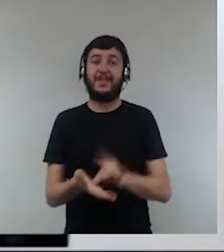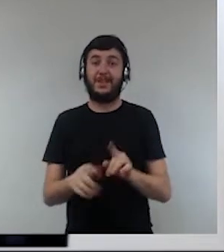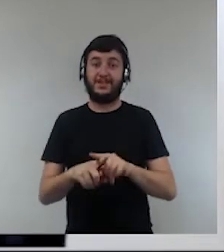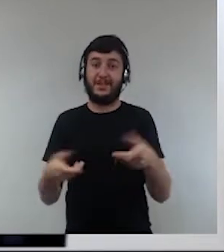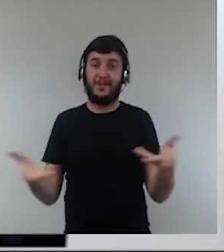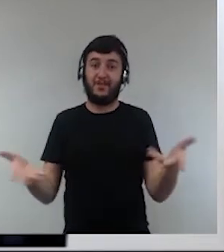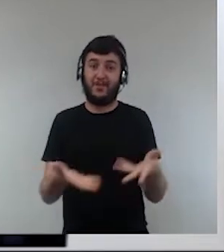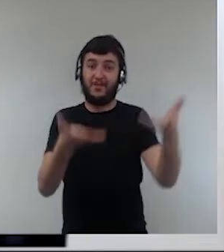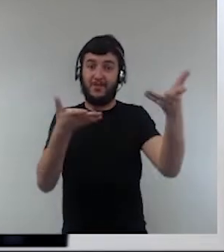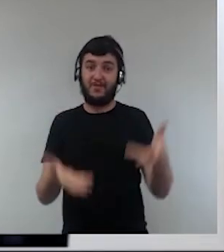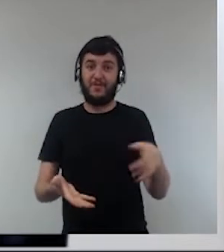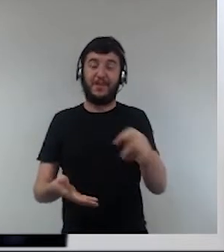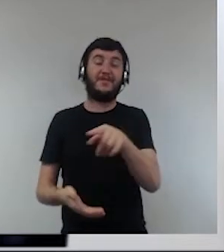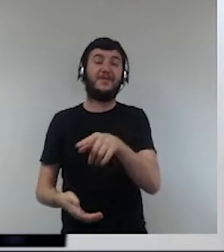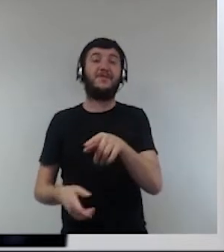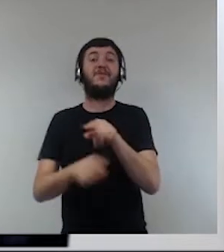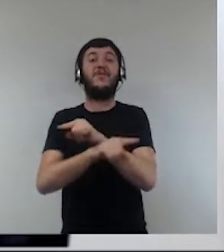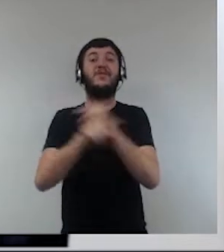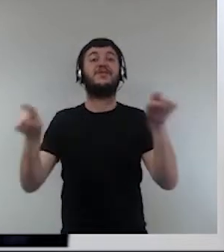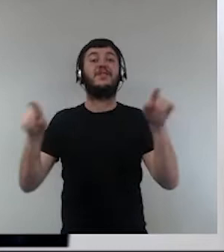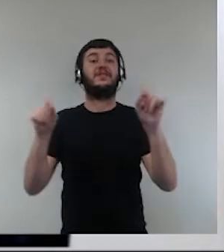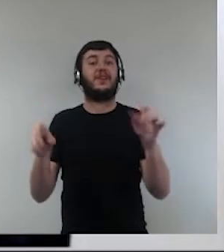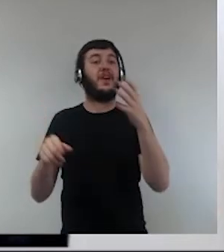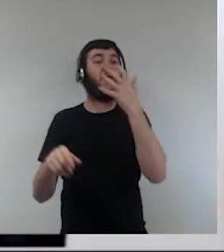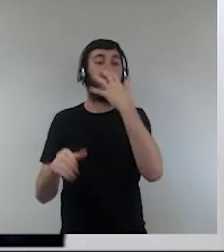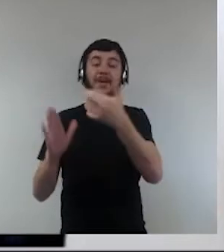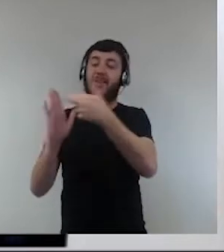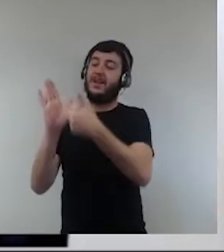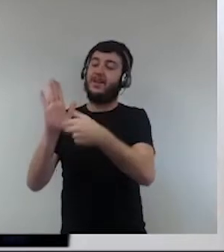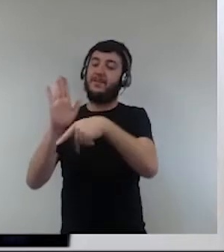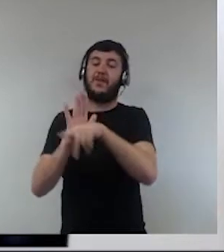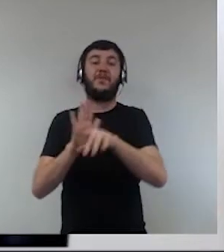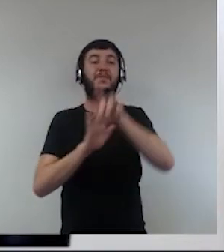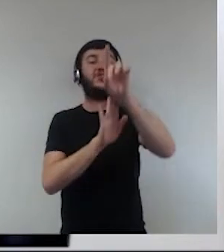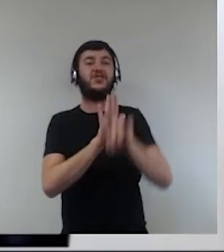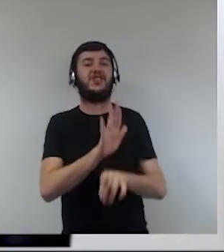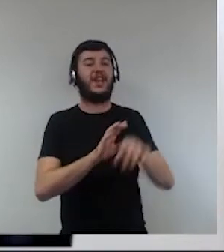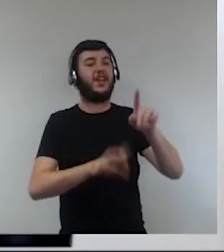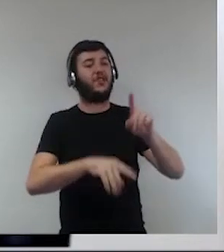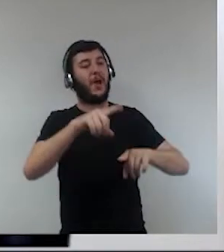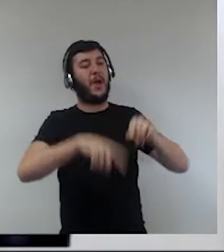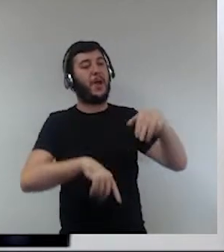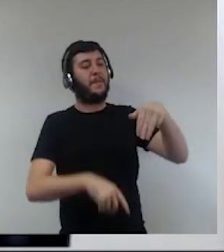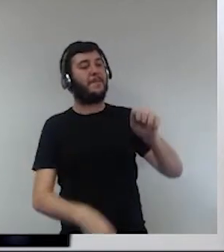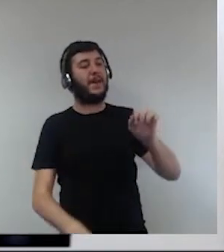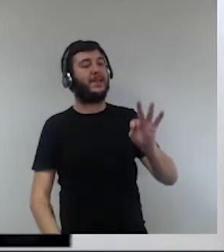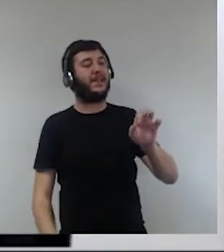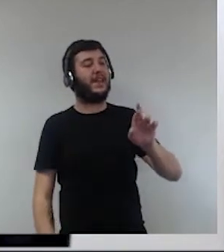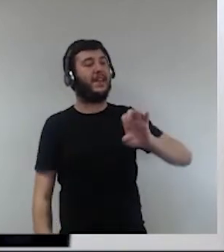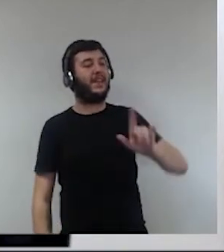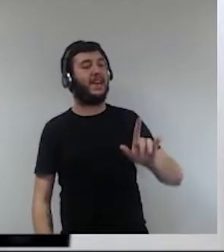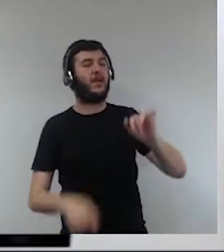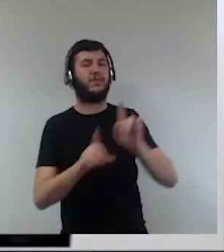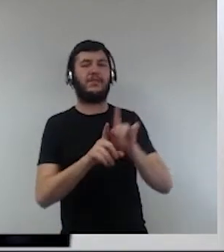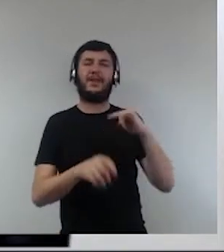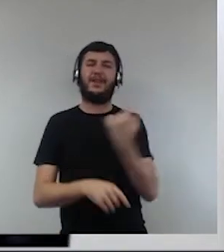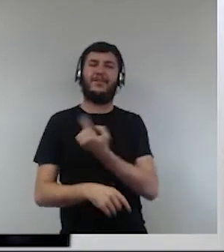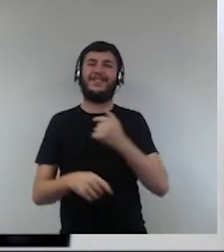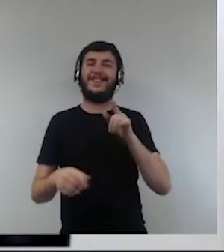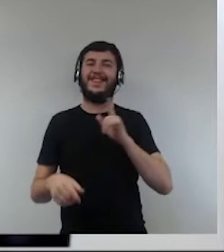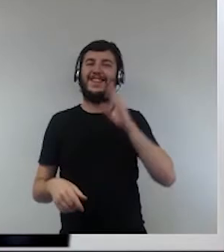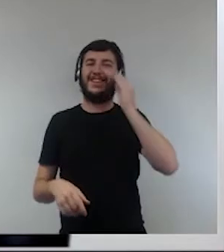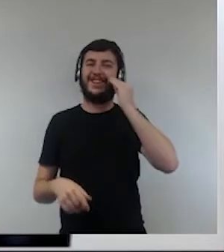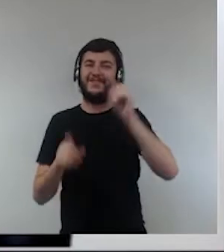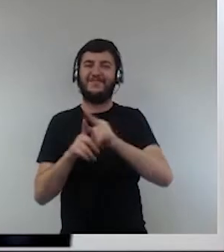olharmos um pouco para as normas que integram o direito material, tentando aqui fazer uma analogia de